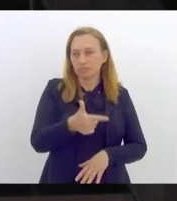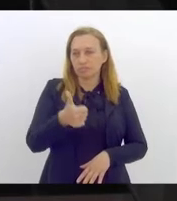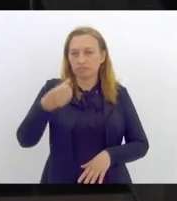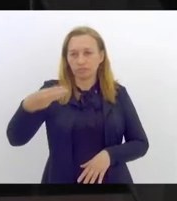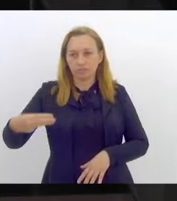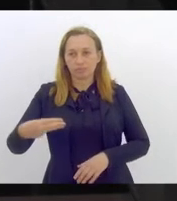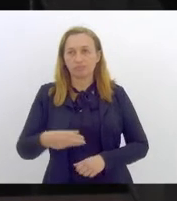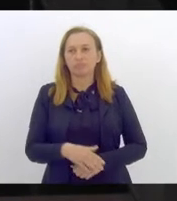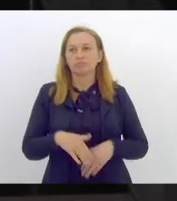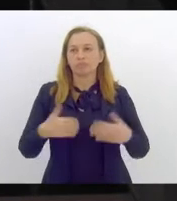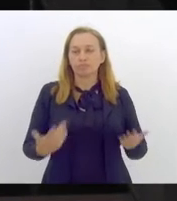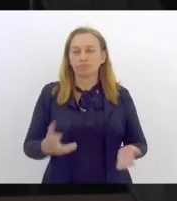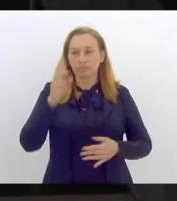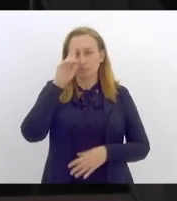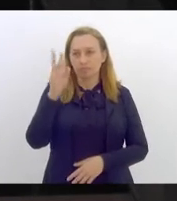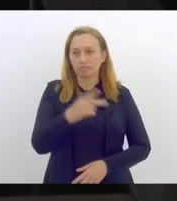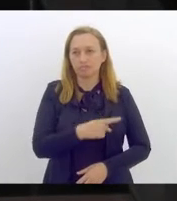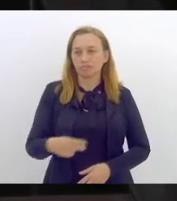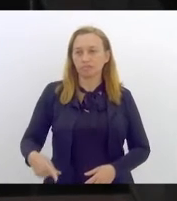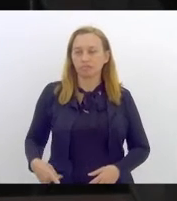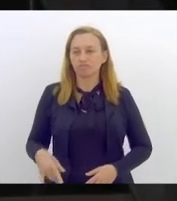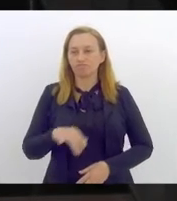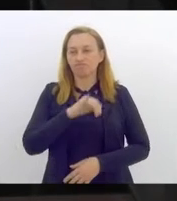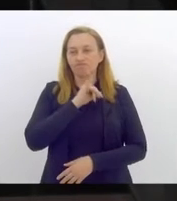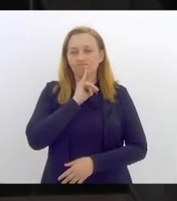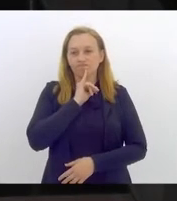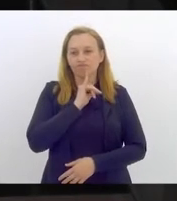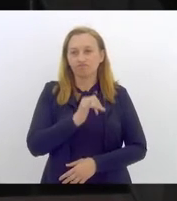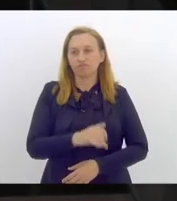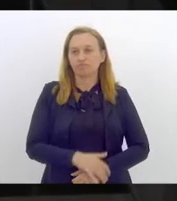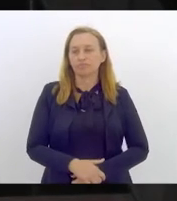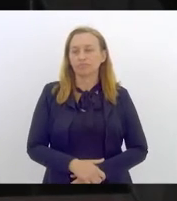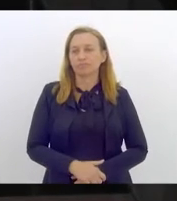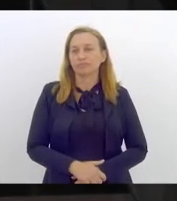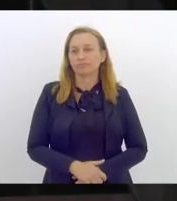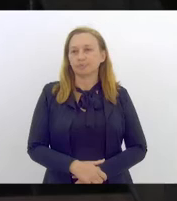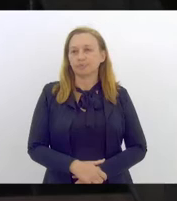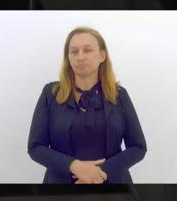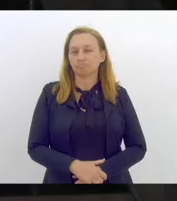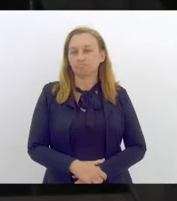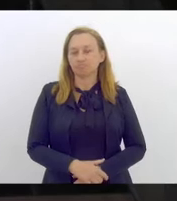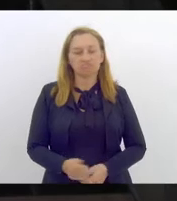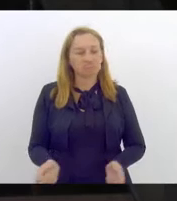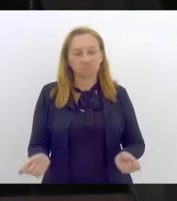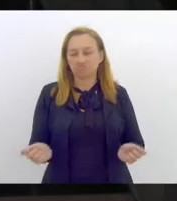2023. Então, senhor presidente, infelizmente,